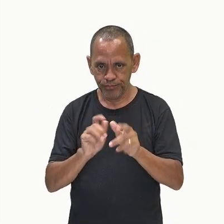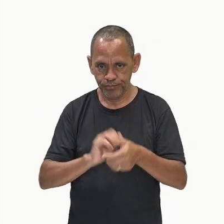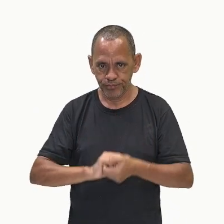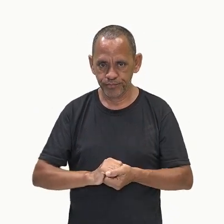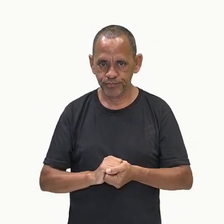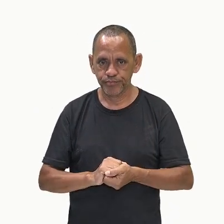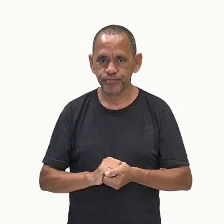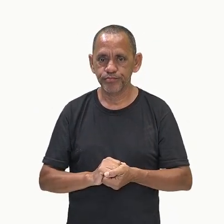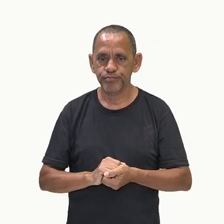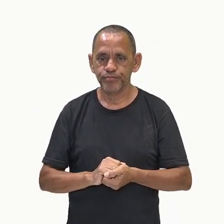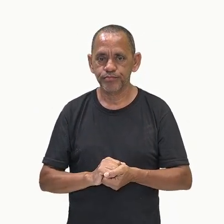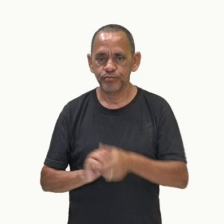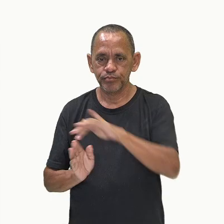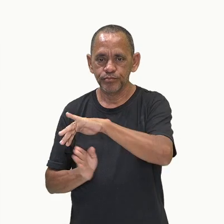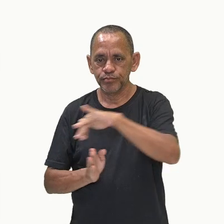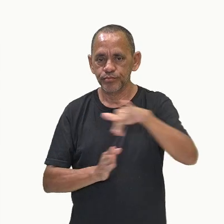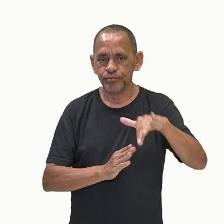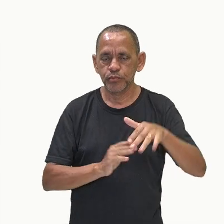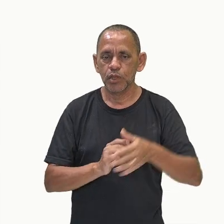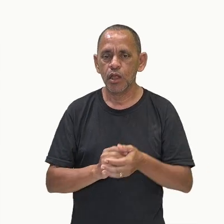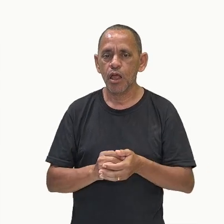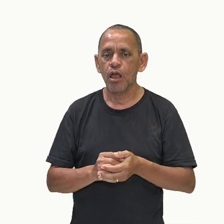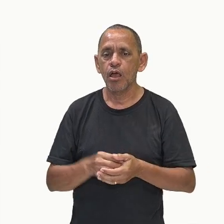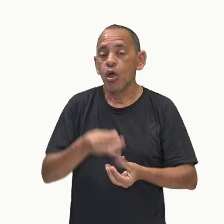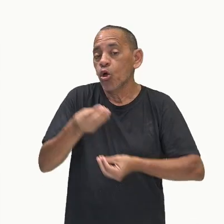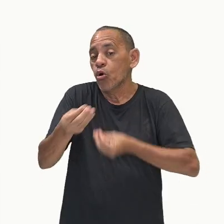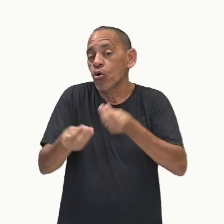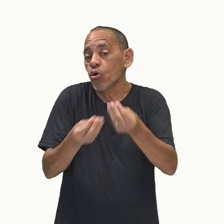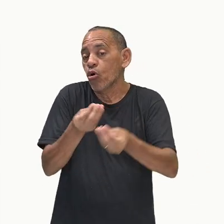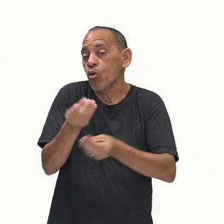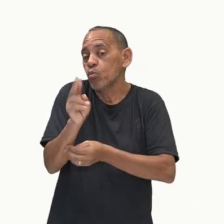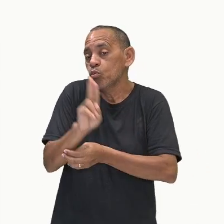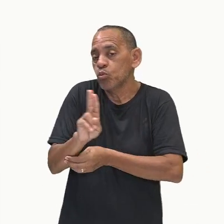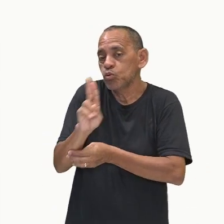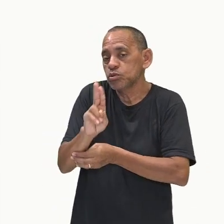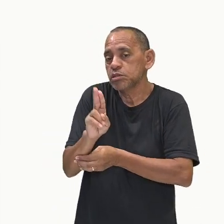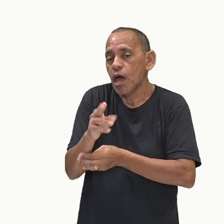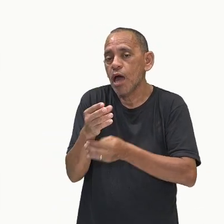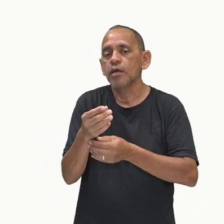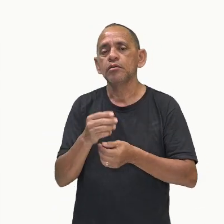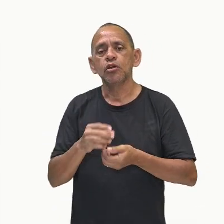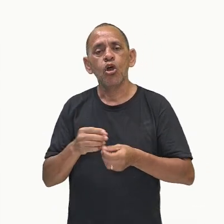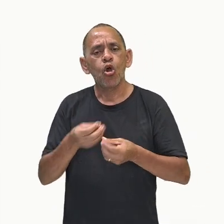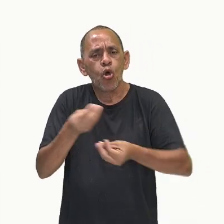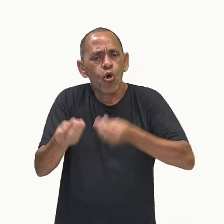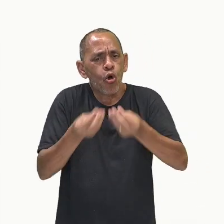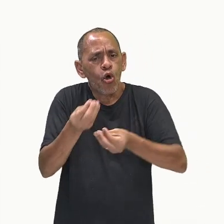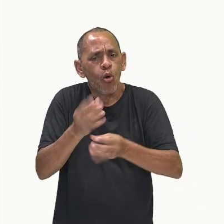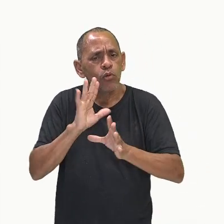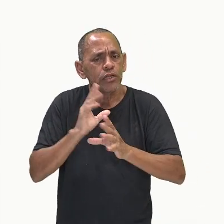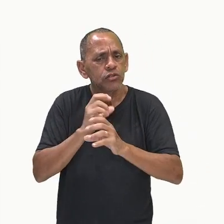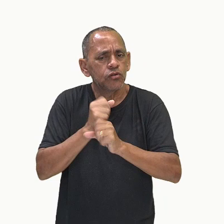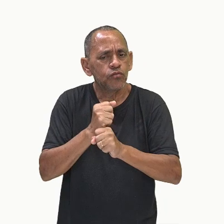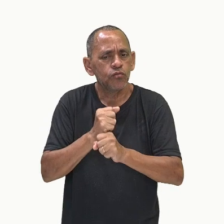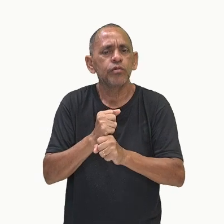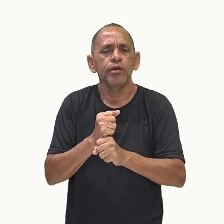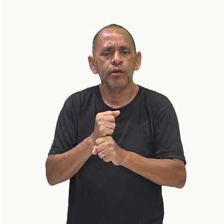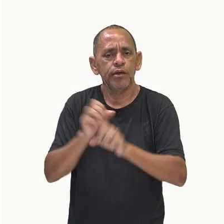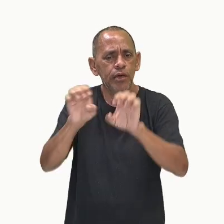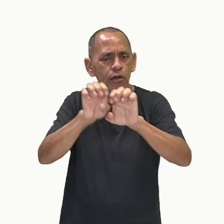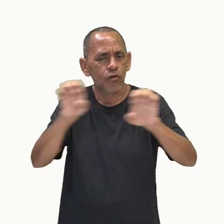vamos aqui aprender a fazer a aplicação da fórmula da distância entre dois pontos na resolução de alguns